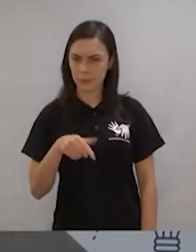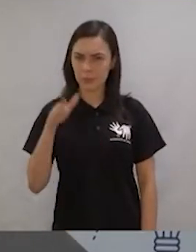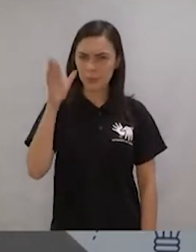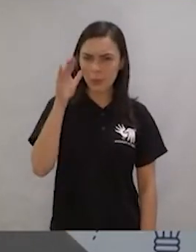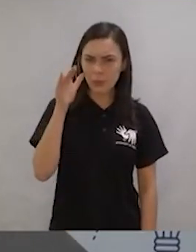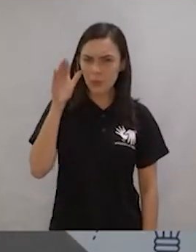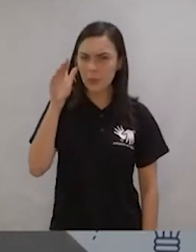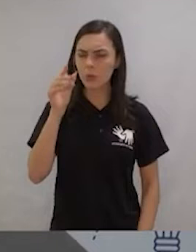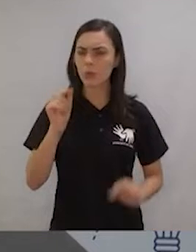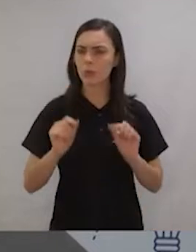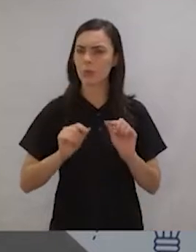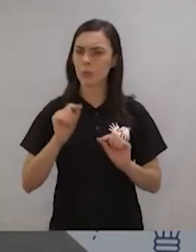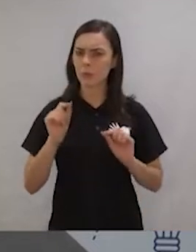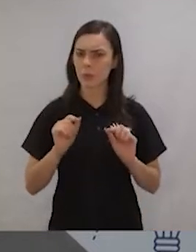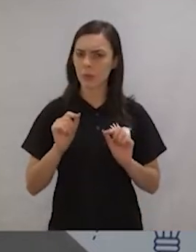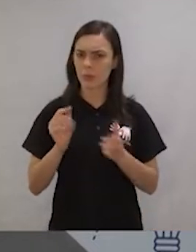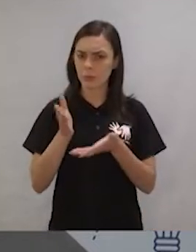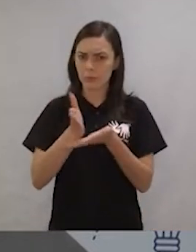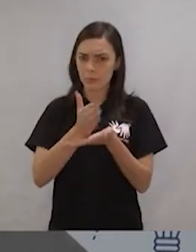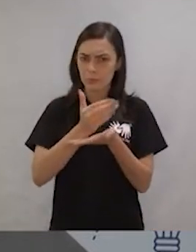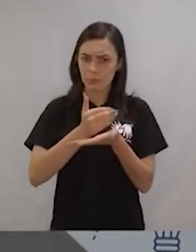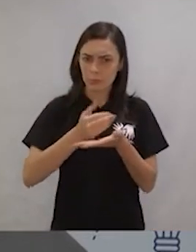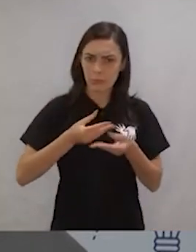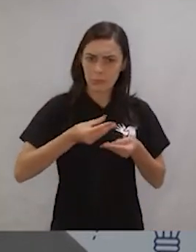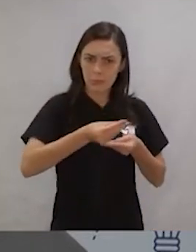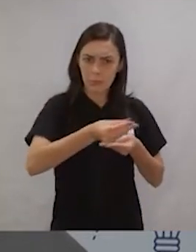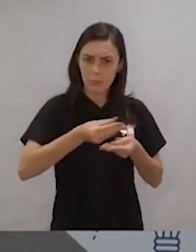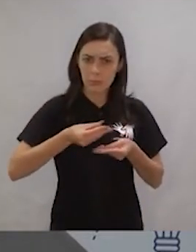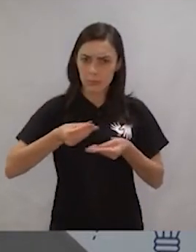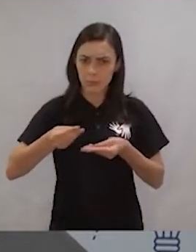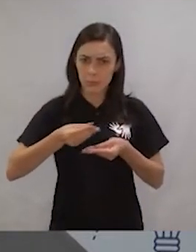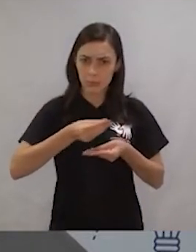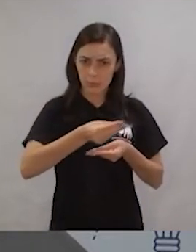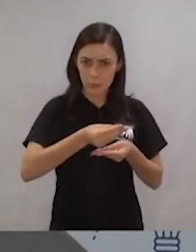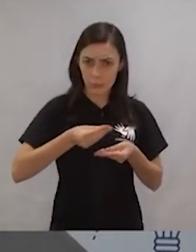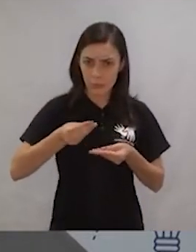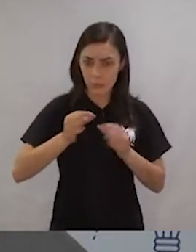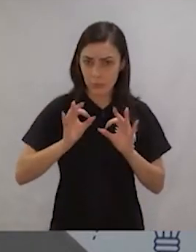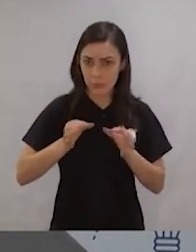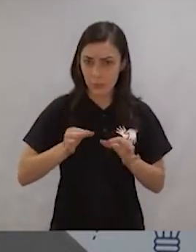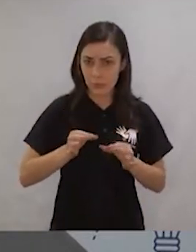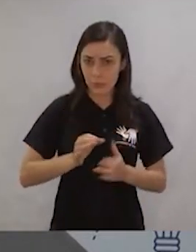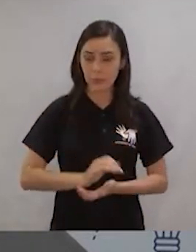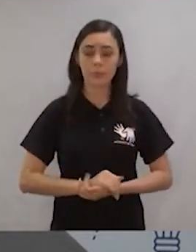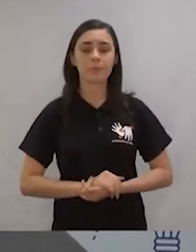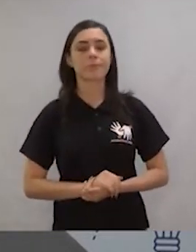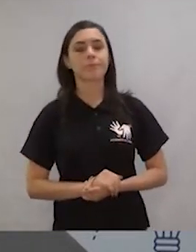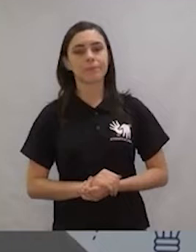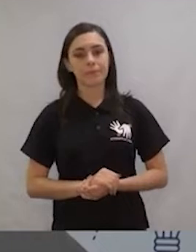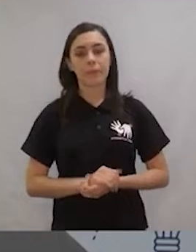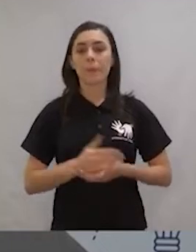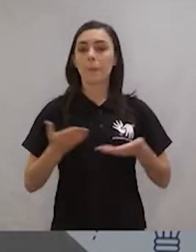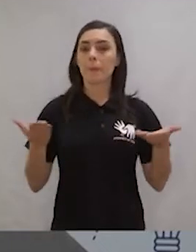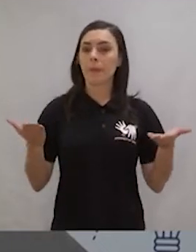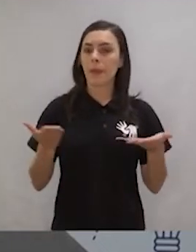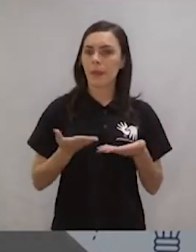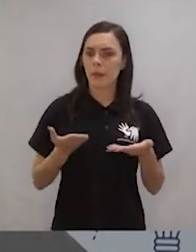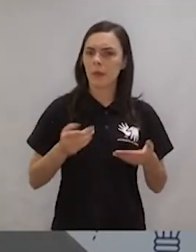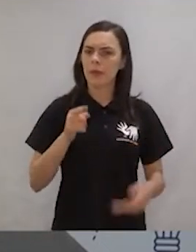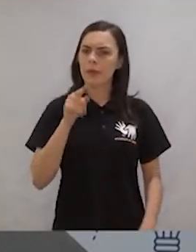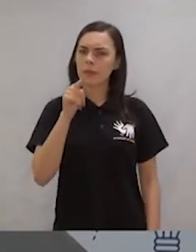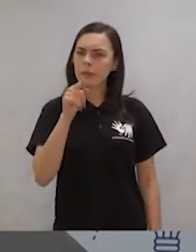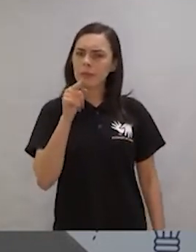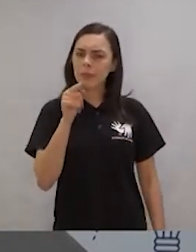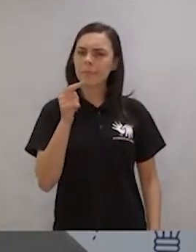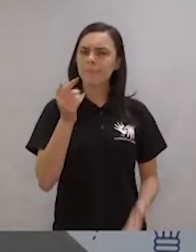nós precisávamos? Repartir, distribuir as flores da Laura? Muito bem. Então, agora